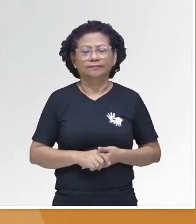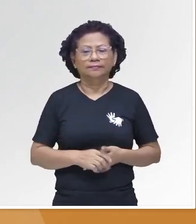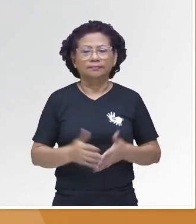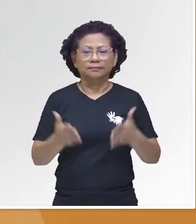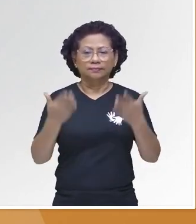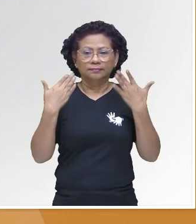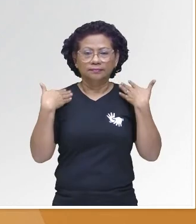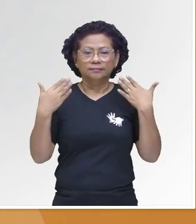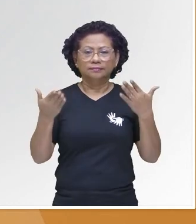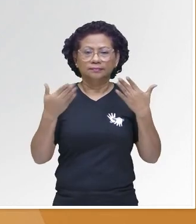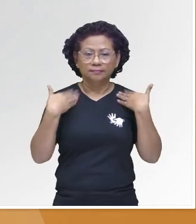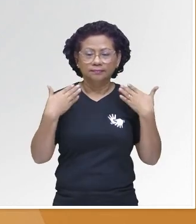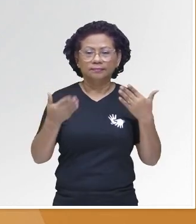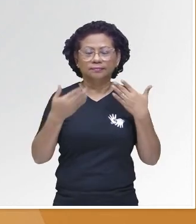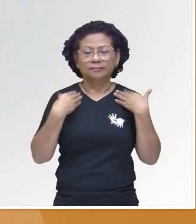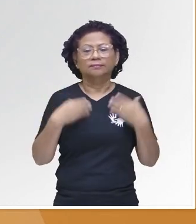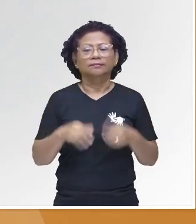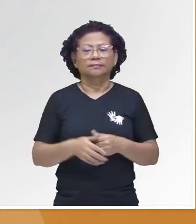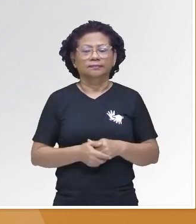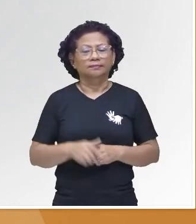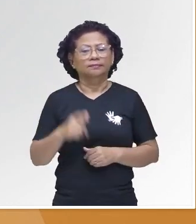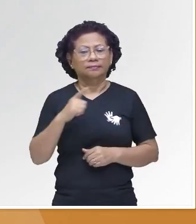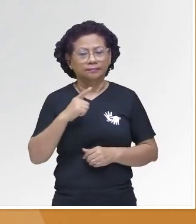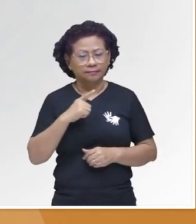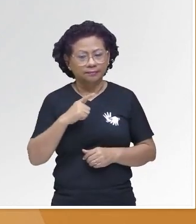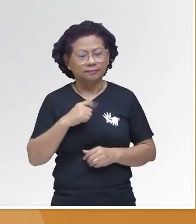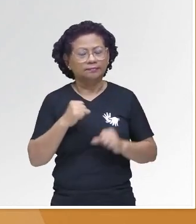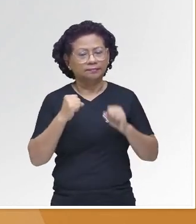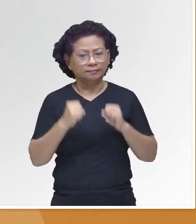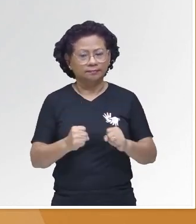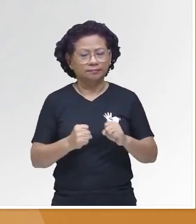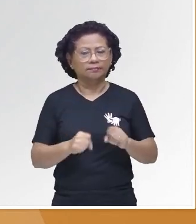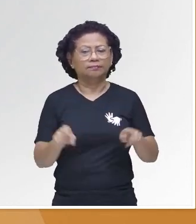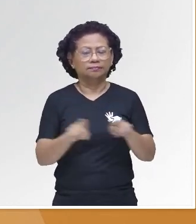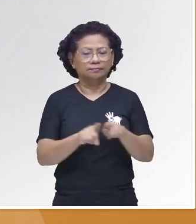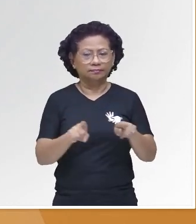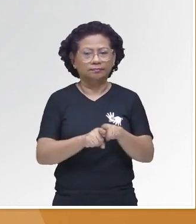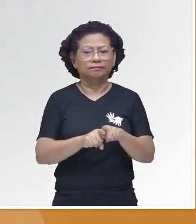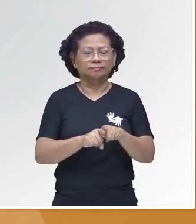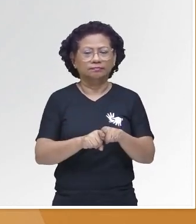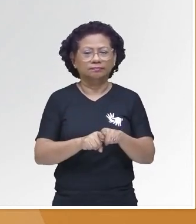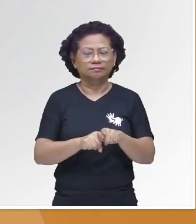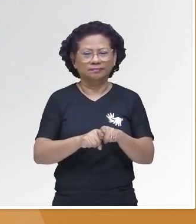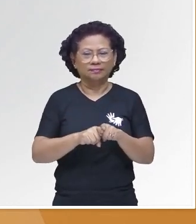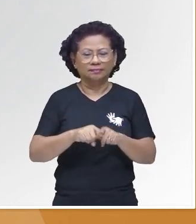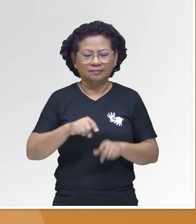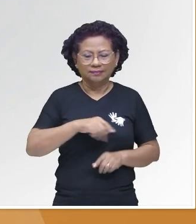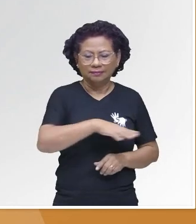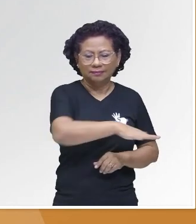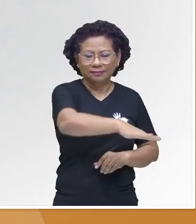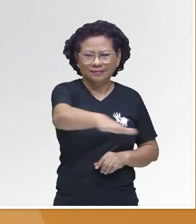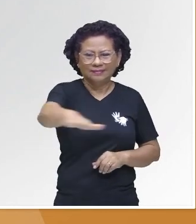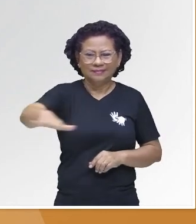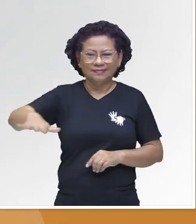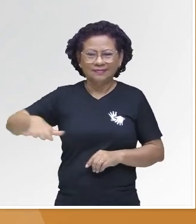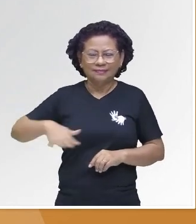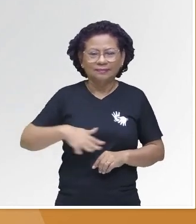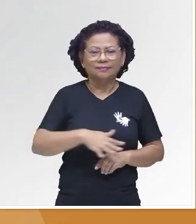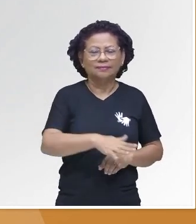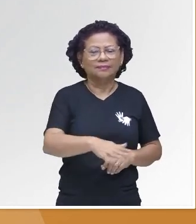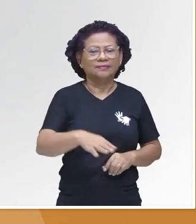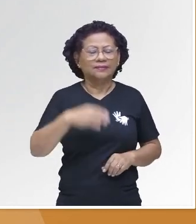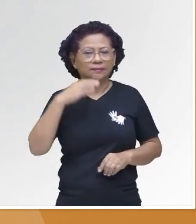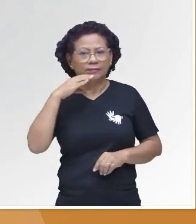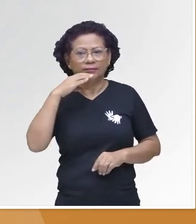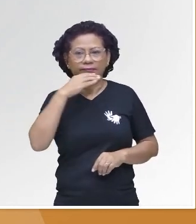no momento da sua produção ali pode aumentar a temperatura do ambiente, tá? Trazendo consequências